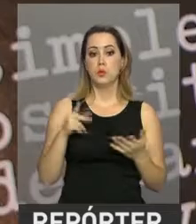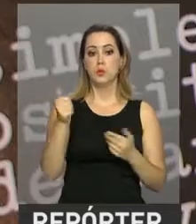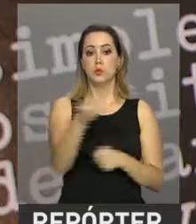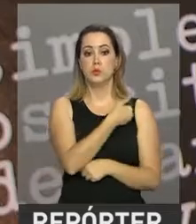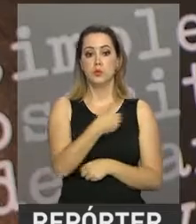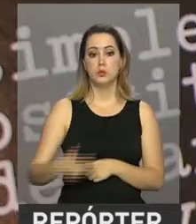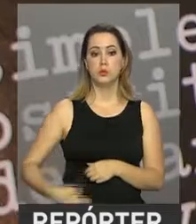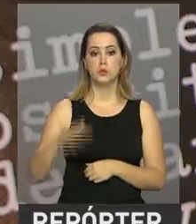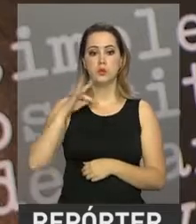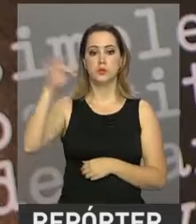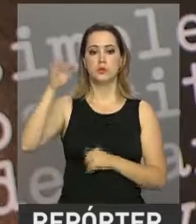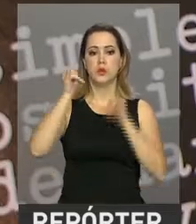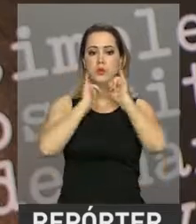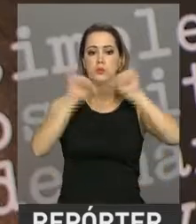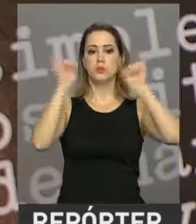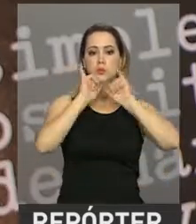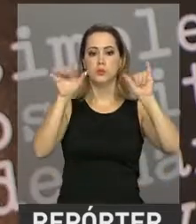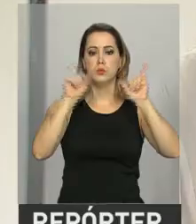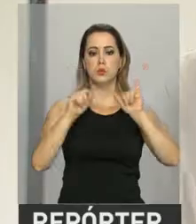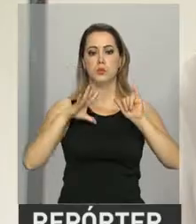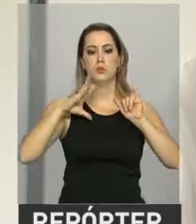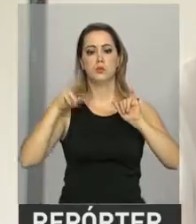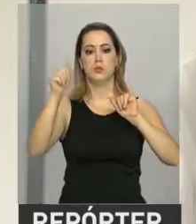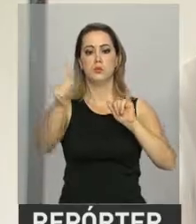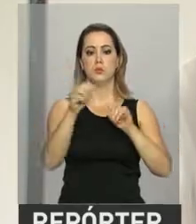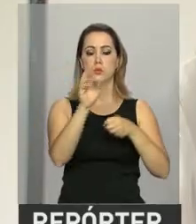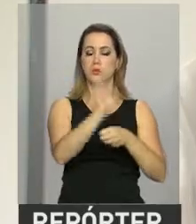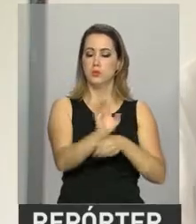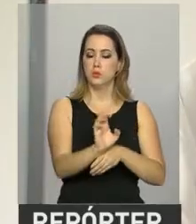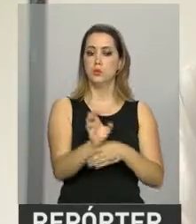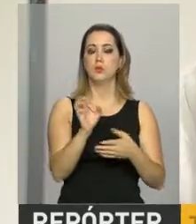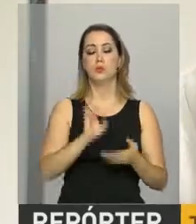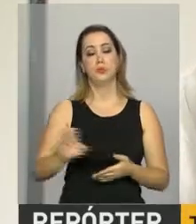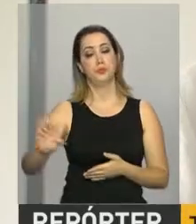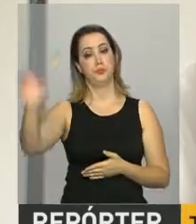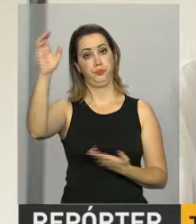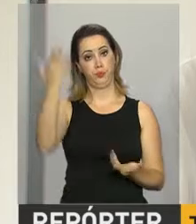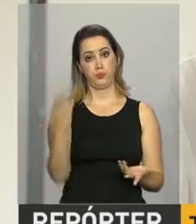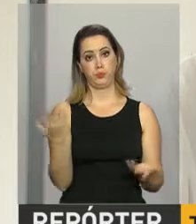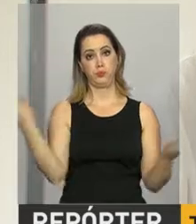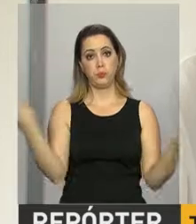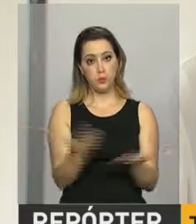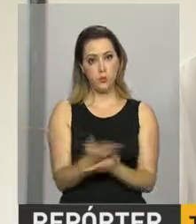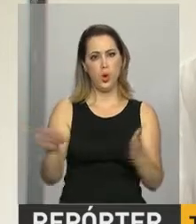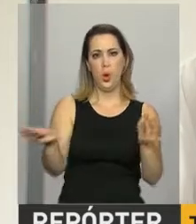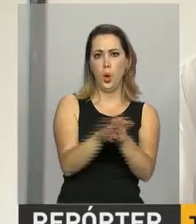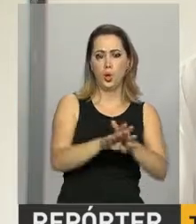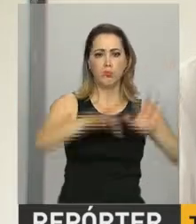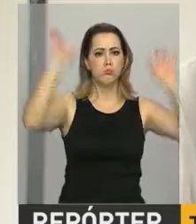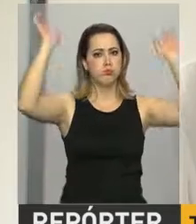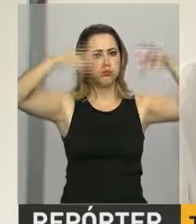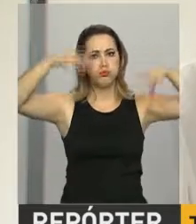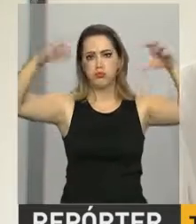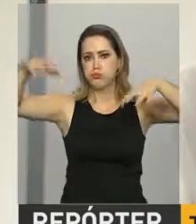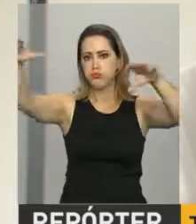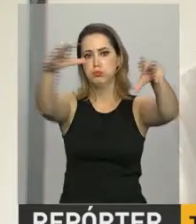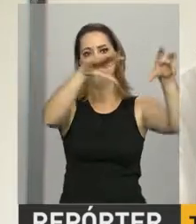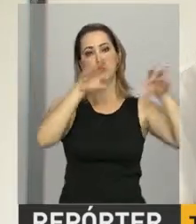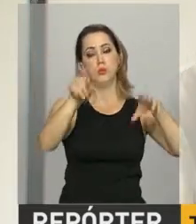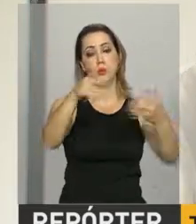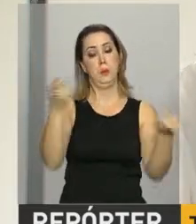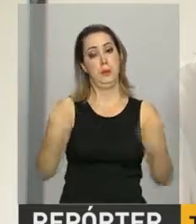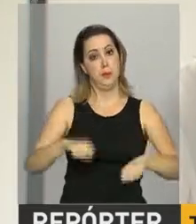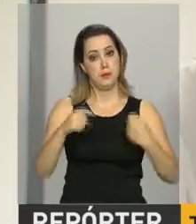federal e disseminadas para estados e municípios. E com a chegada do período de chuvas, o governo federal intensifica os esforços no combate ao